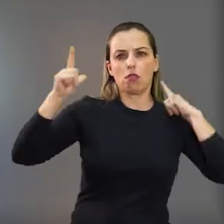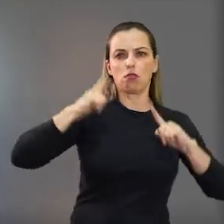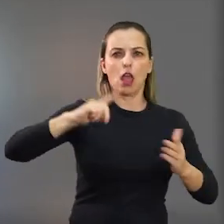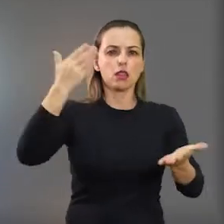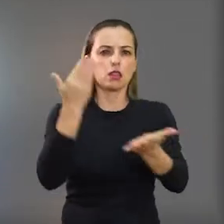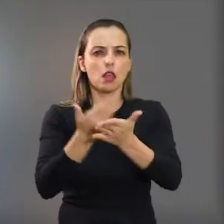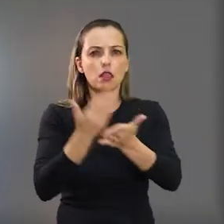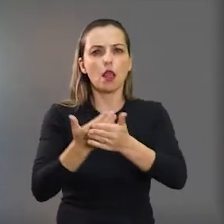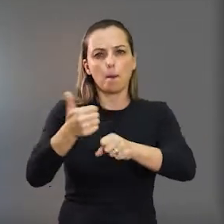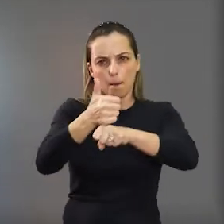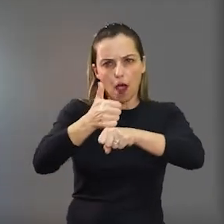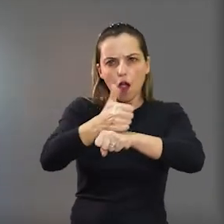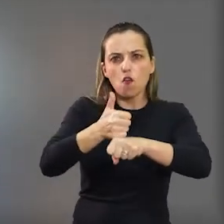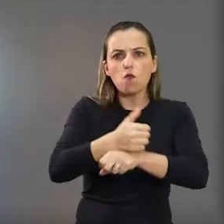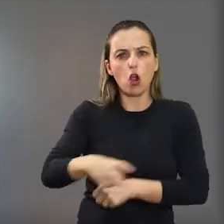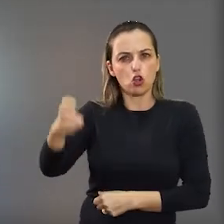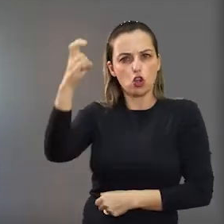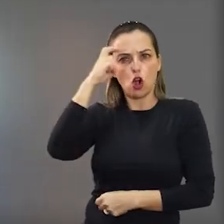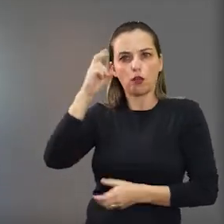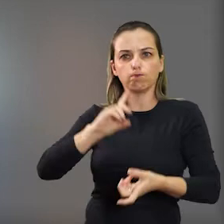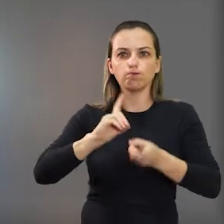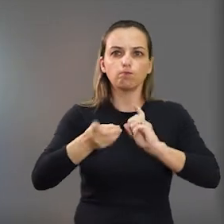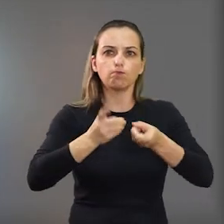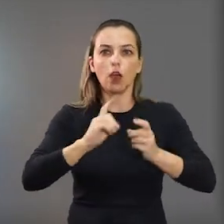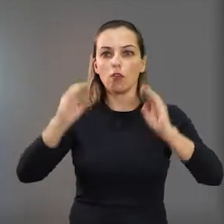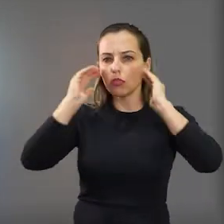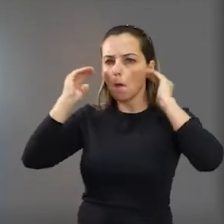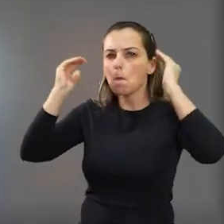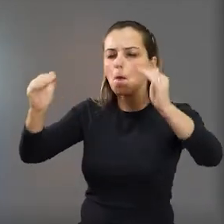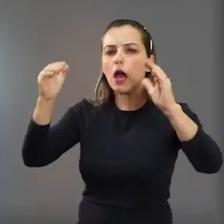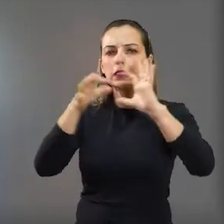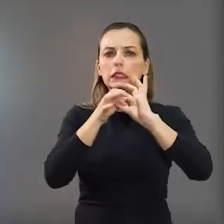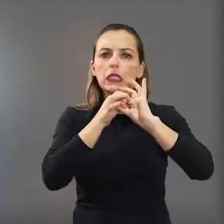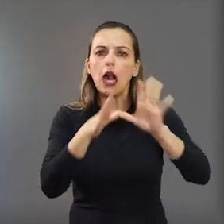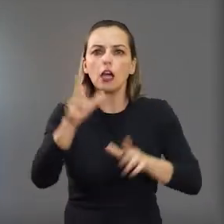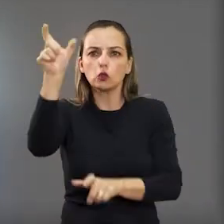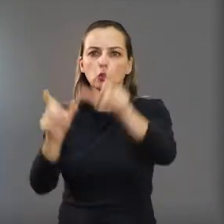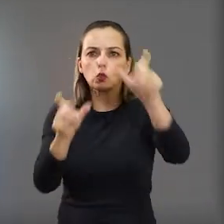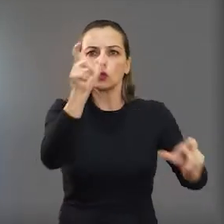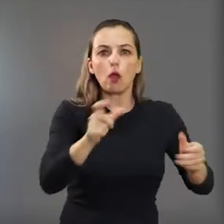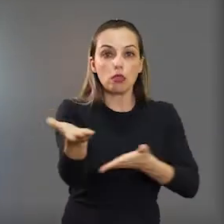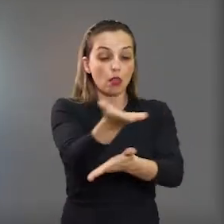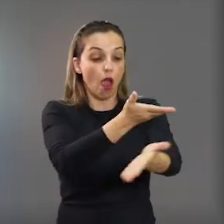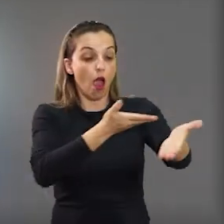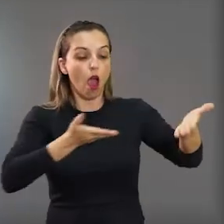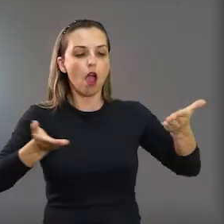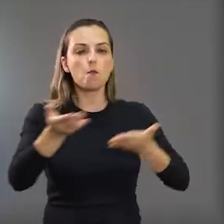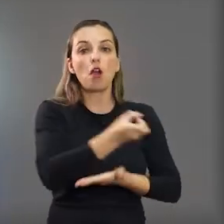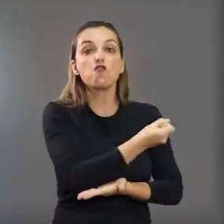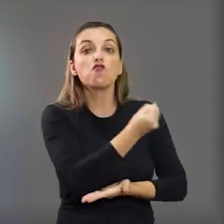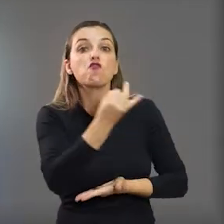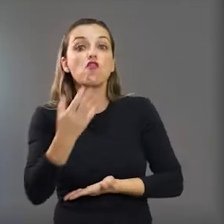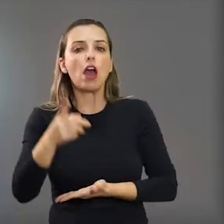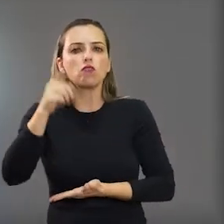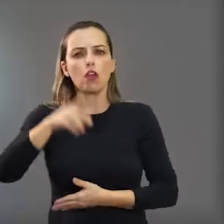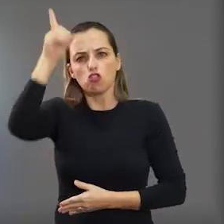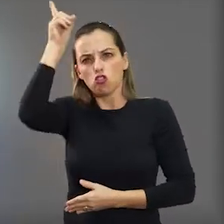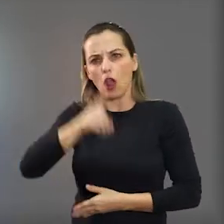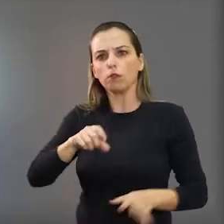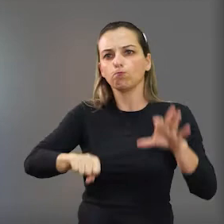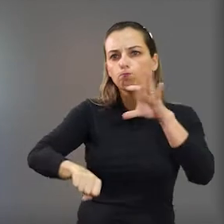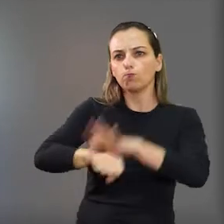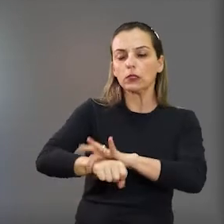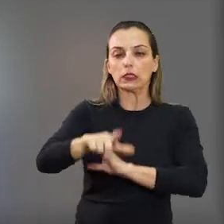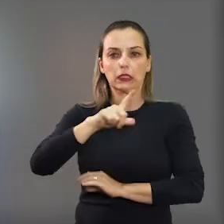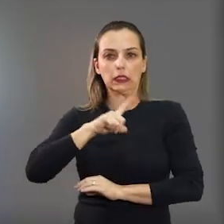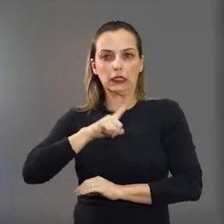o direito à vida, à saúde, à alimentação, à educação, ao lazer, à profissionalização, à